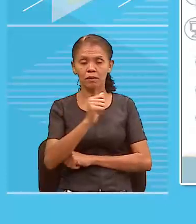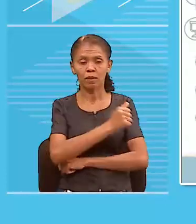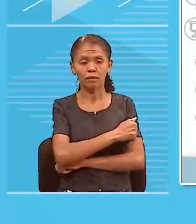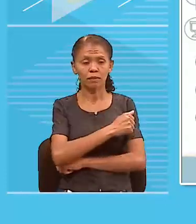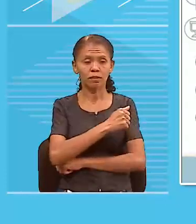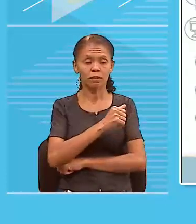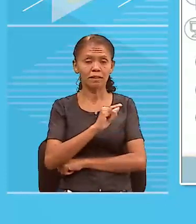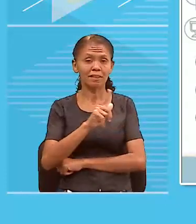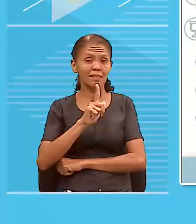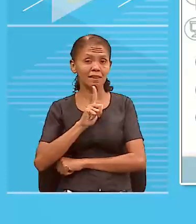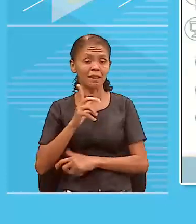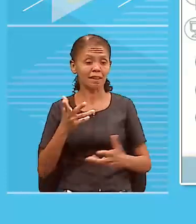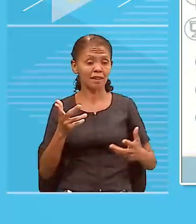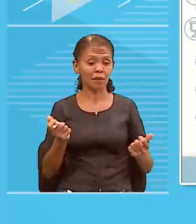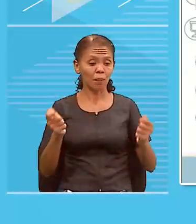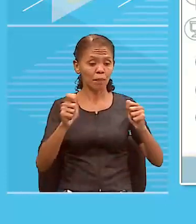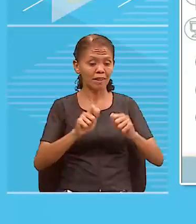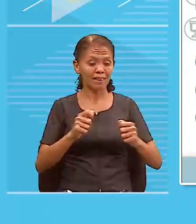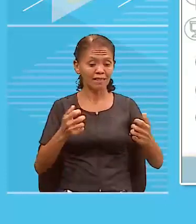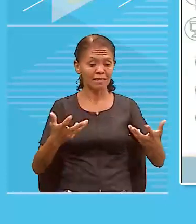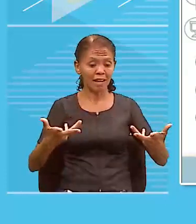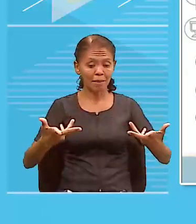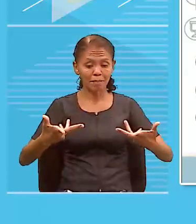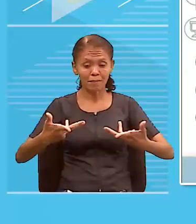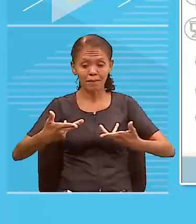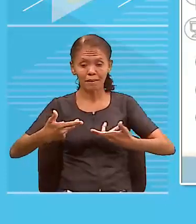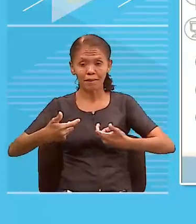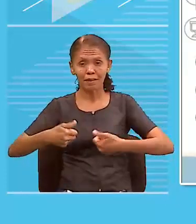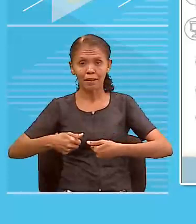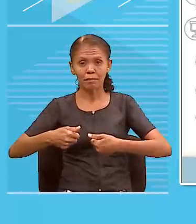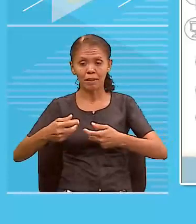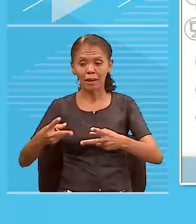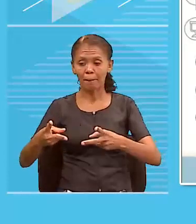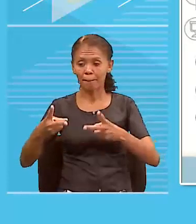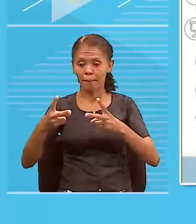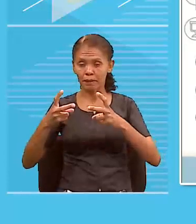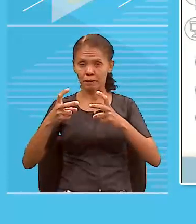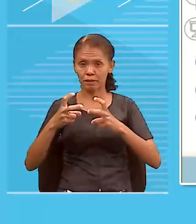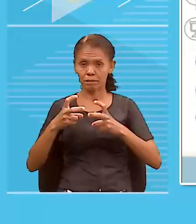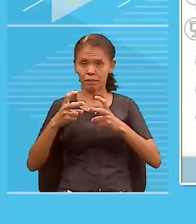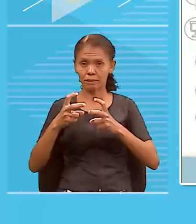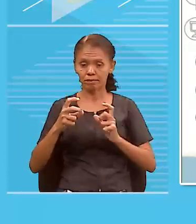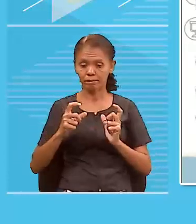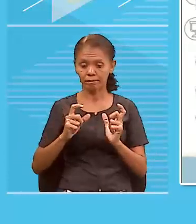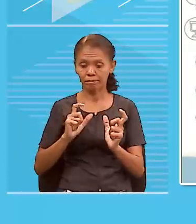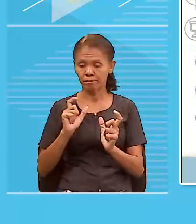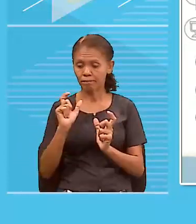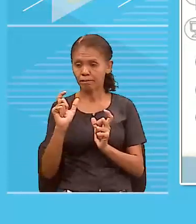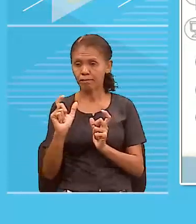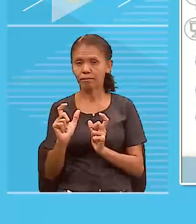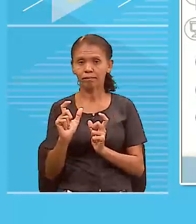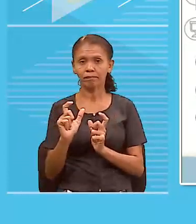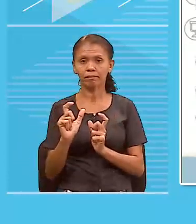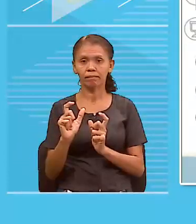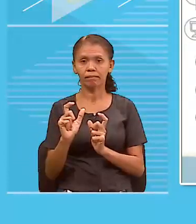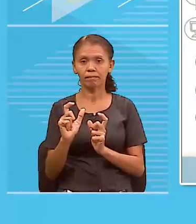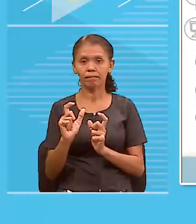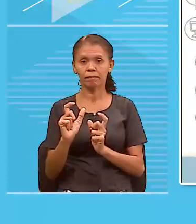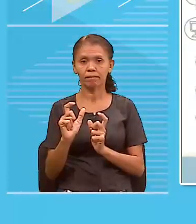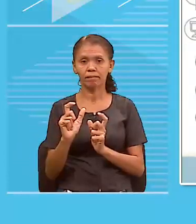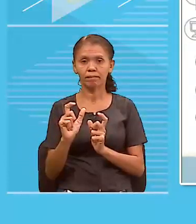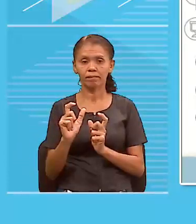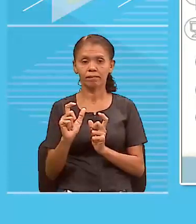habilidosa para visualizar aquele vocábulo aquela expressão em termos de qual